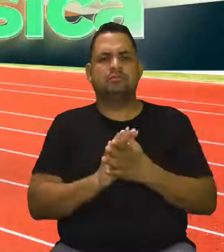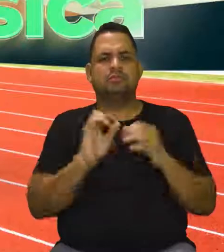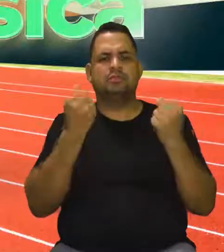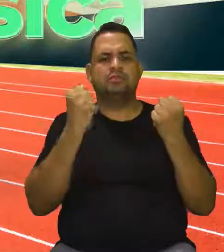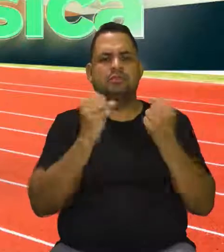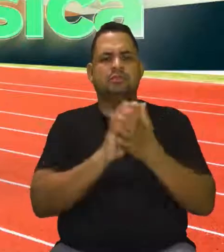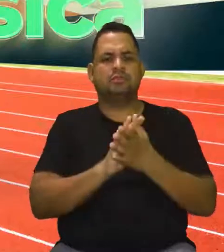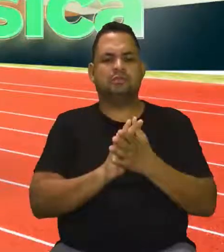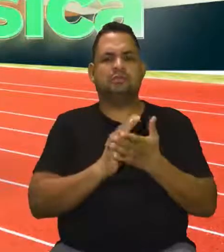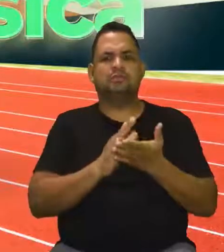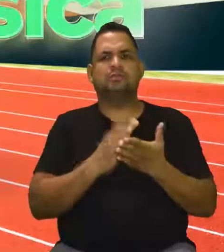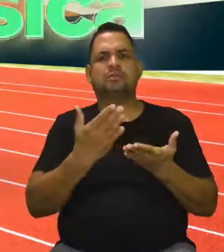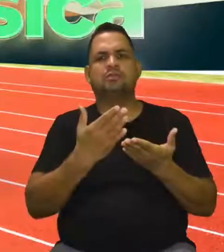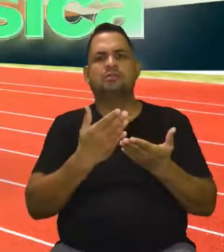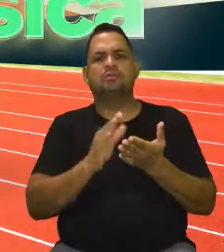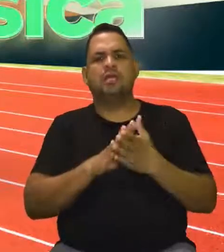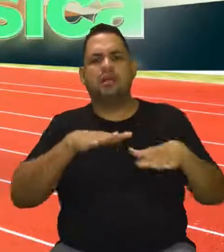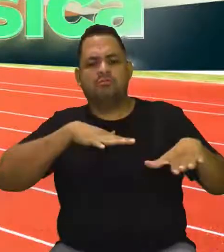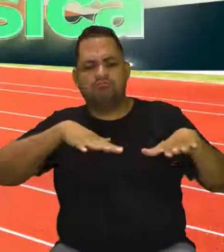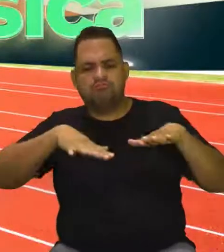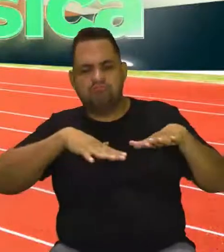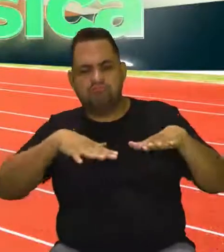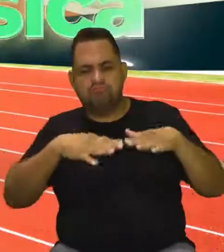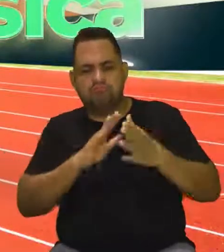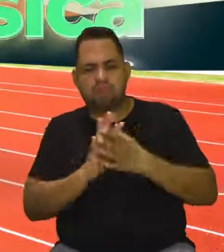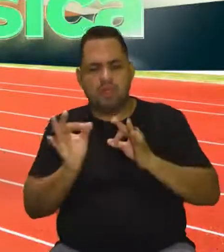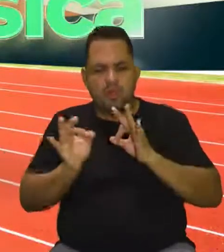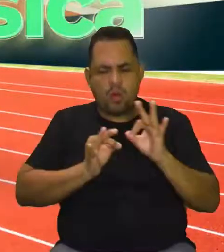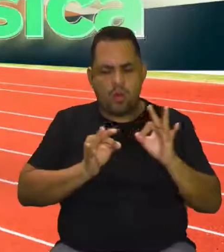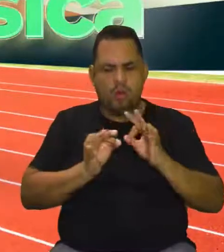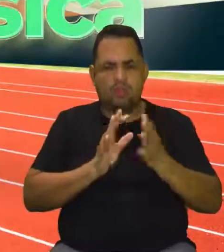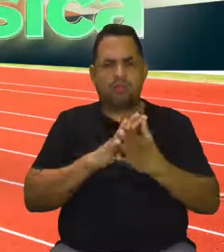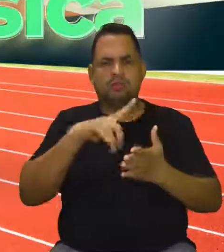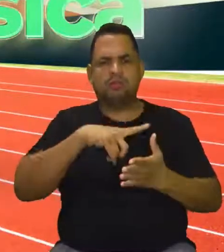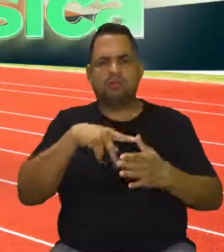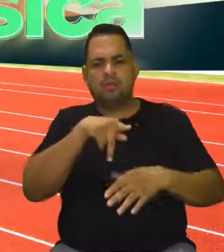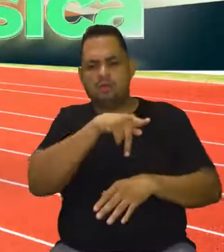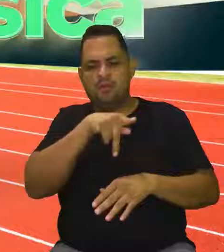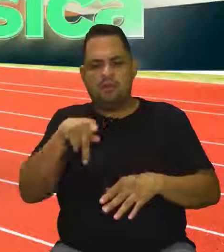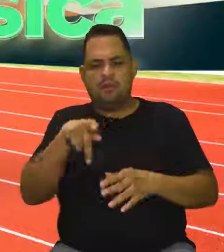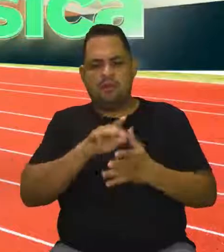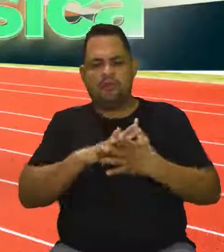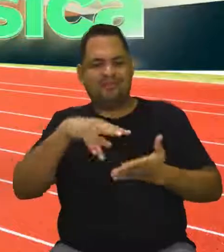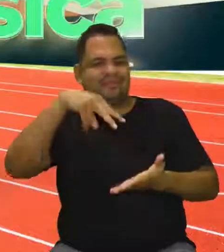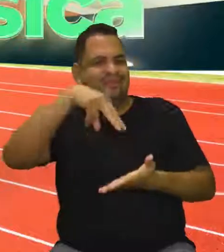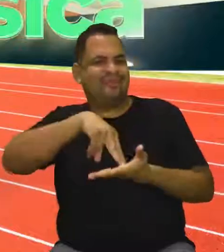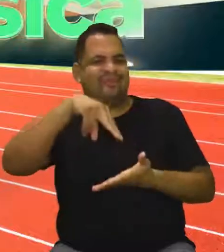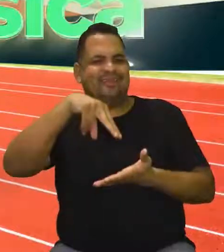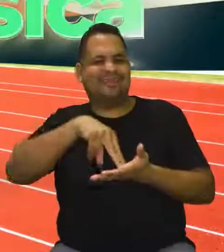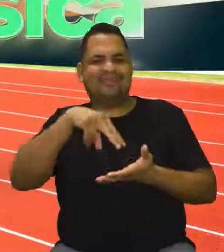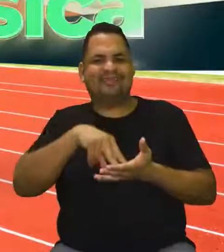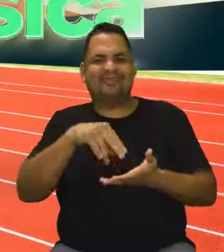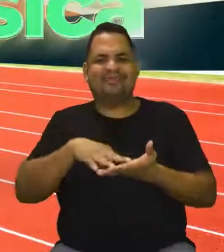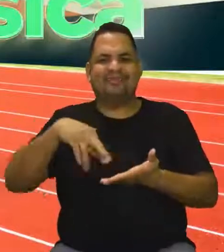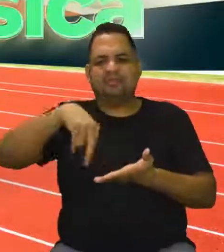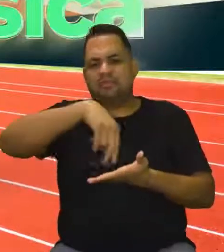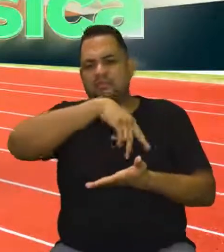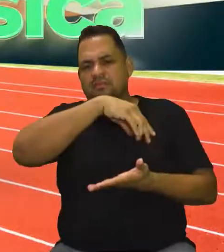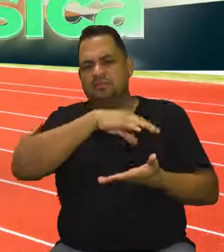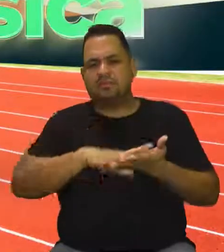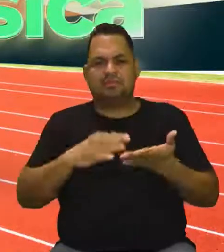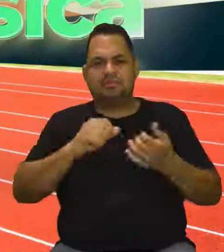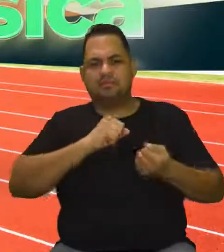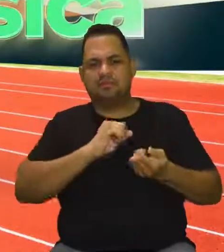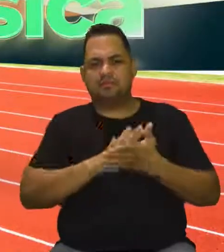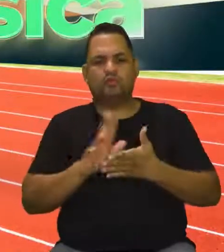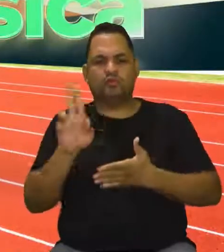aula de step, que tem lá os movimentos coordenados, que tem um professor muito alegre lá, dançando,